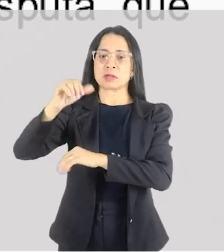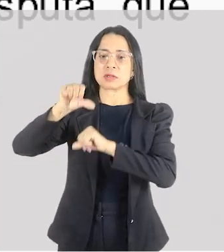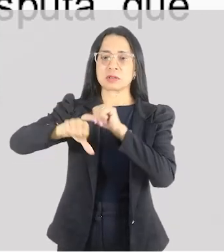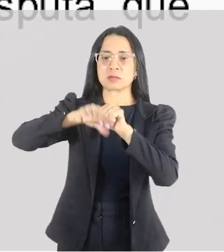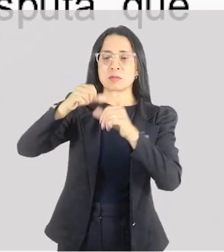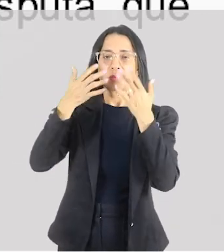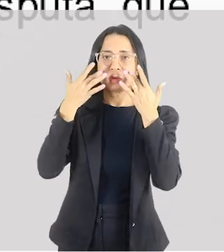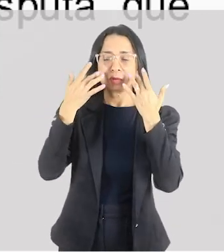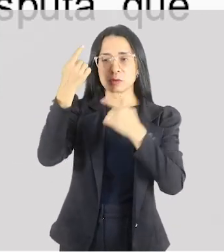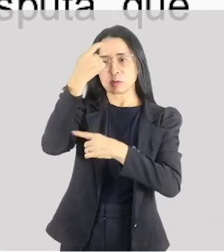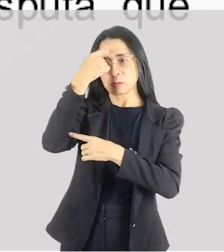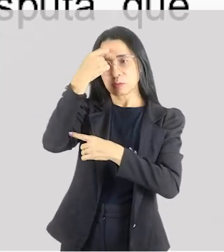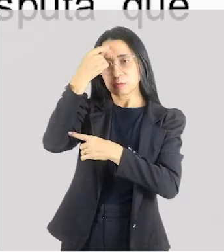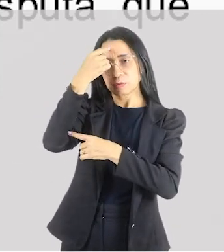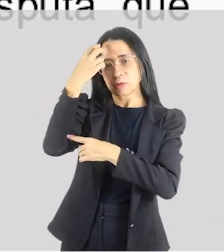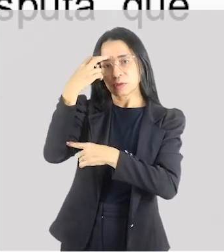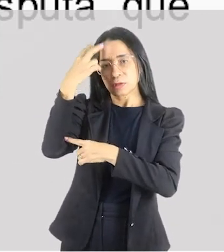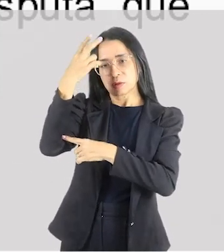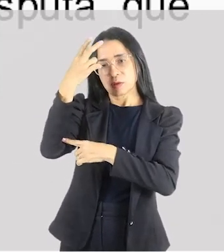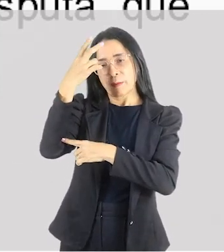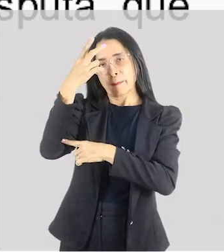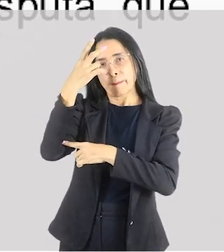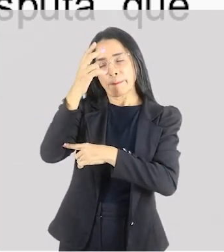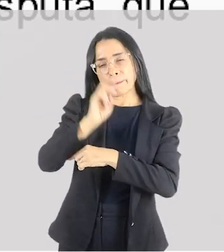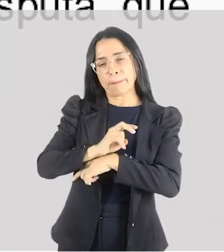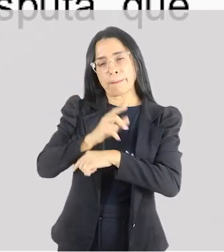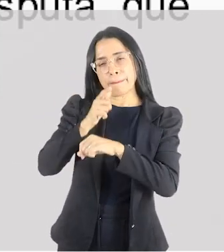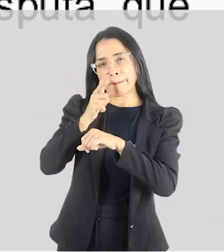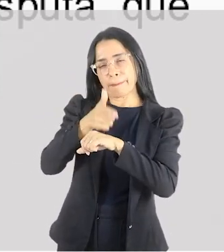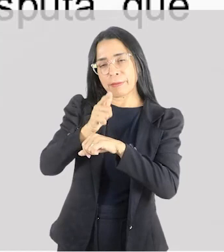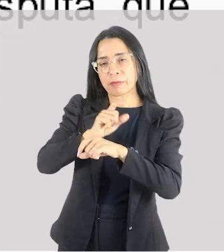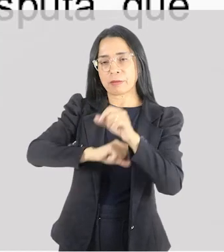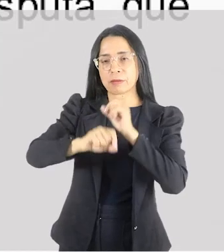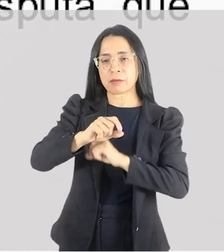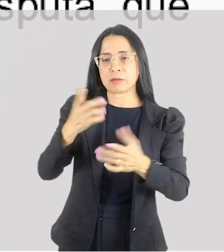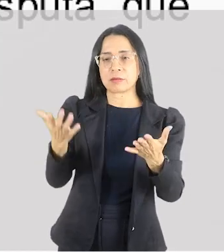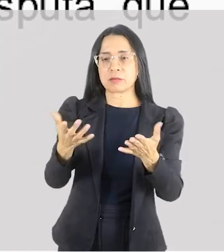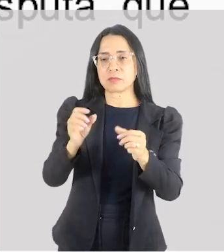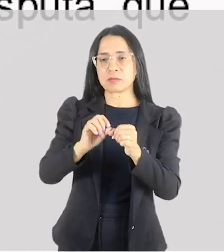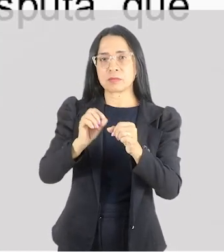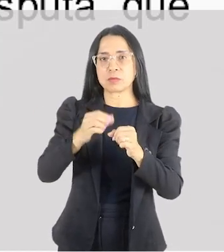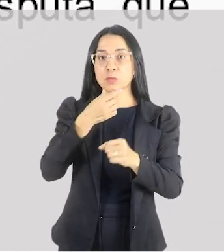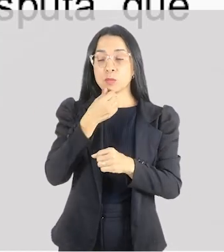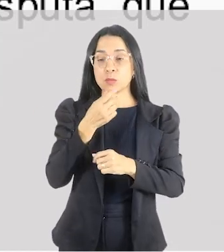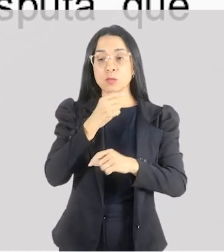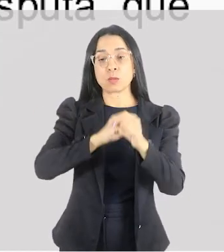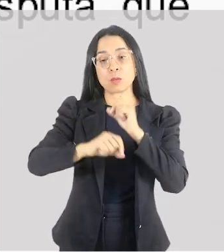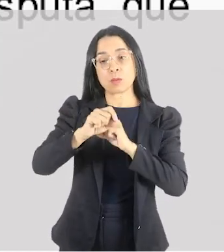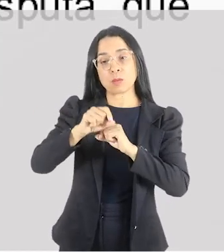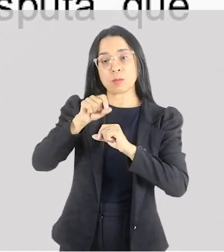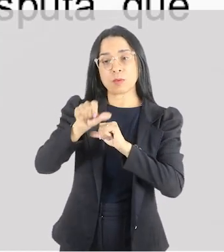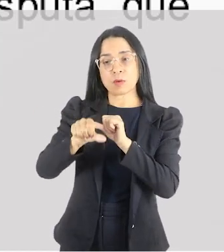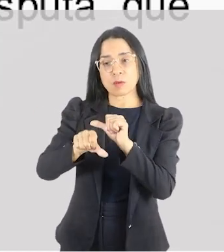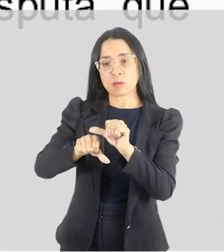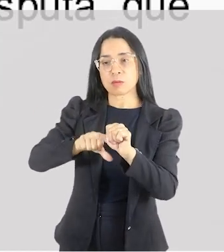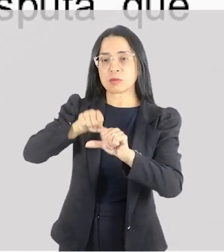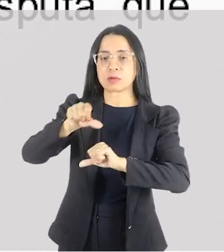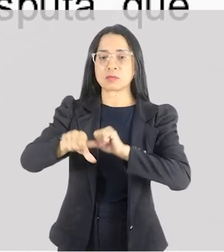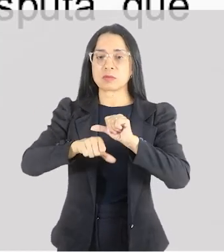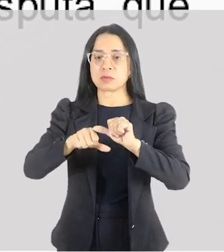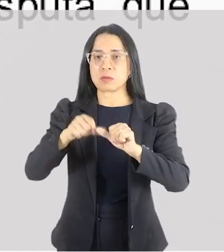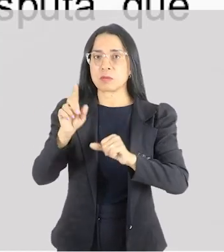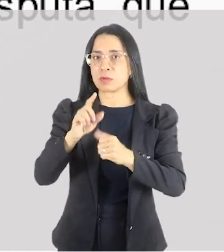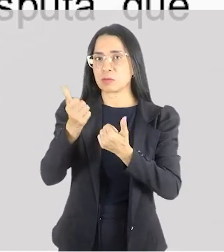pensador. Intelectuais perseguindo a sabedoria da Grécia e de Roma fizeram do homem uma força capaz de criar e transformar, não substituindo Deus,